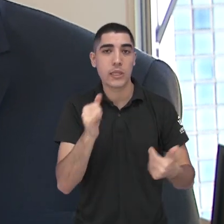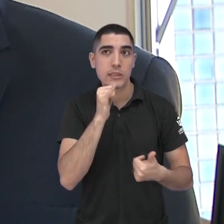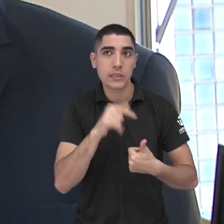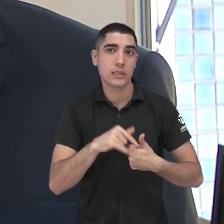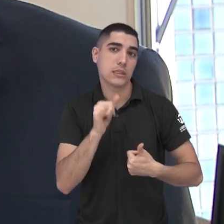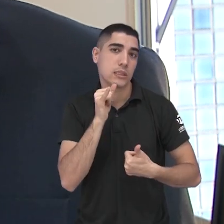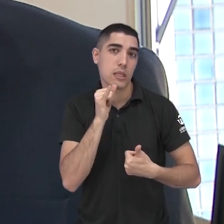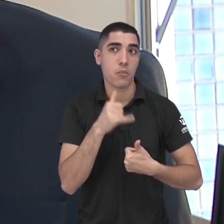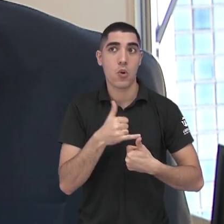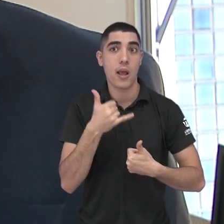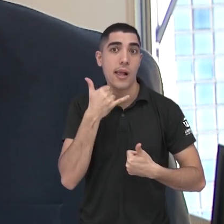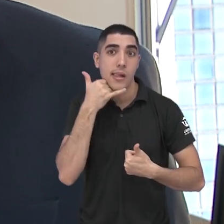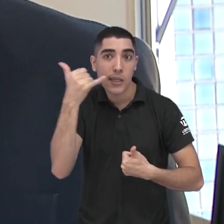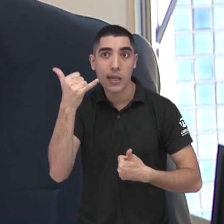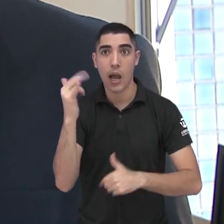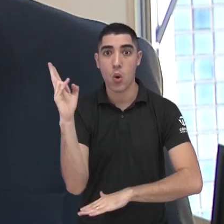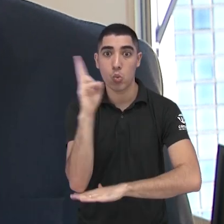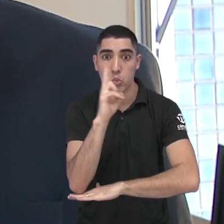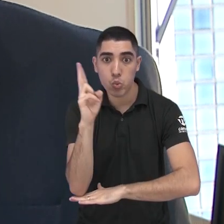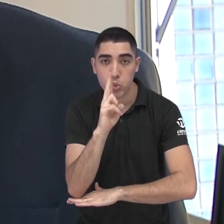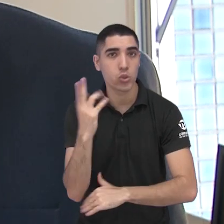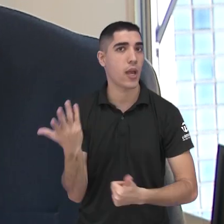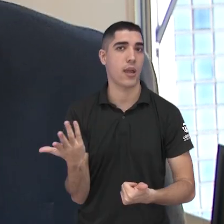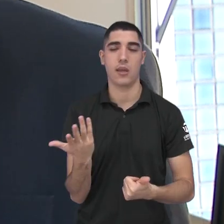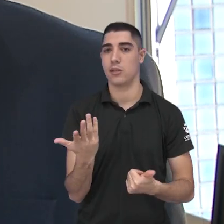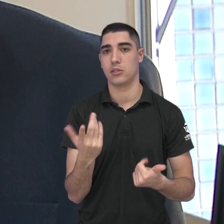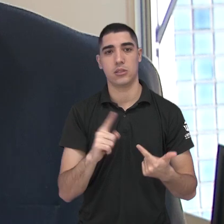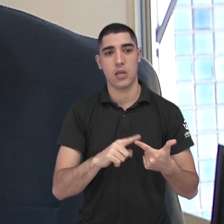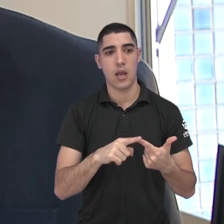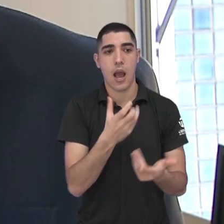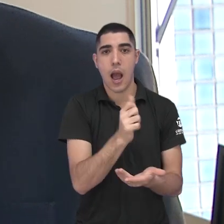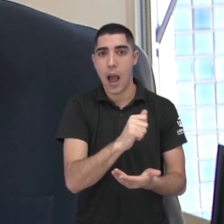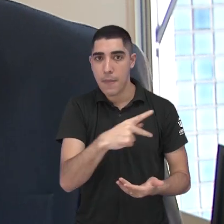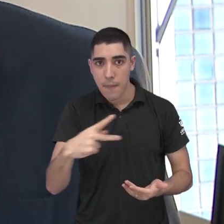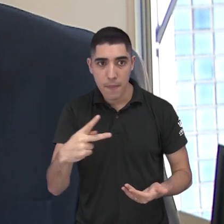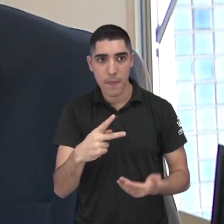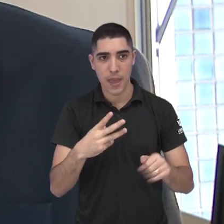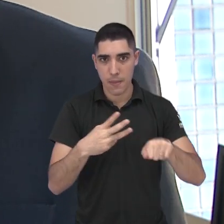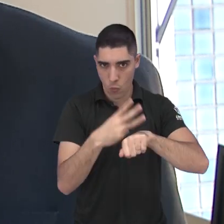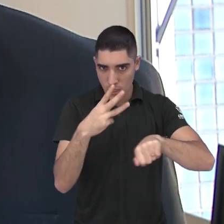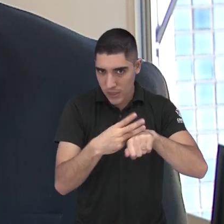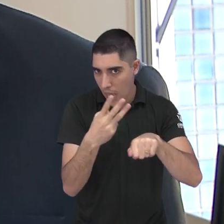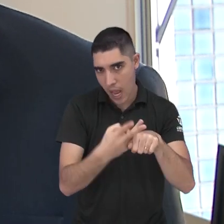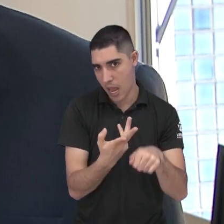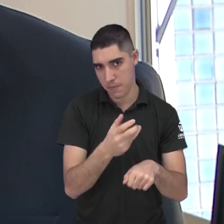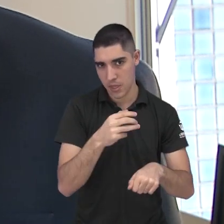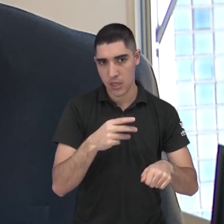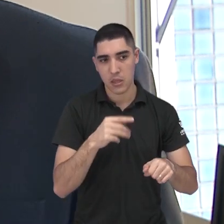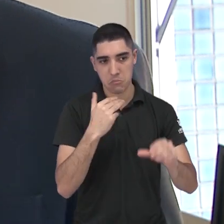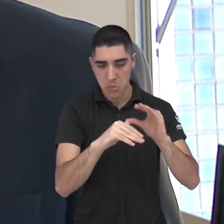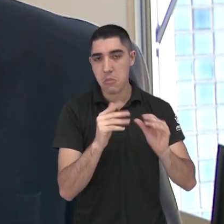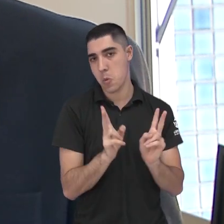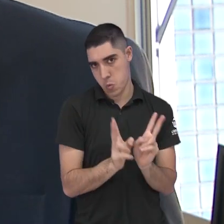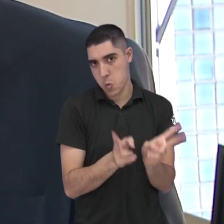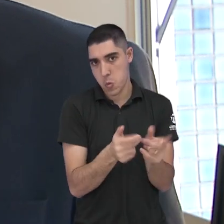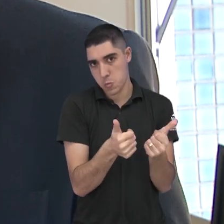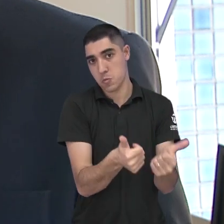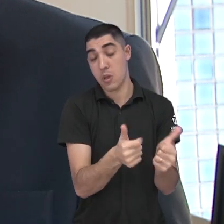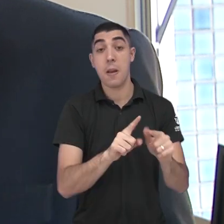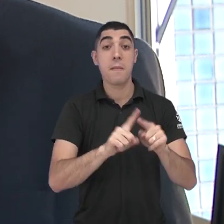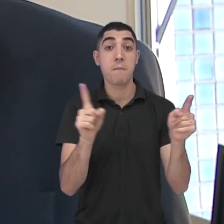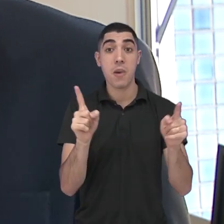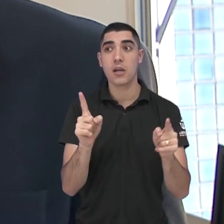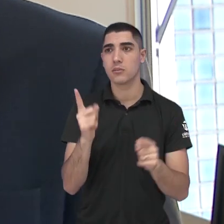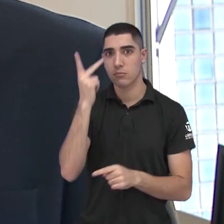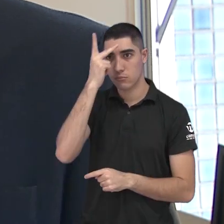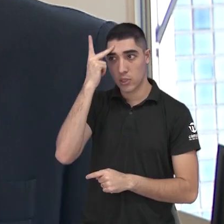funcionalidades. Então, por exemplo, telefonia para emergências, alguns aplicativos de mensagem como o WhatsApp, eles continuam